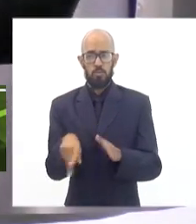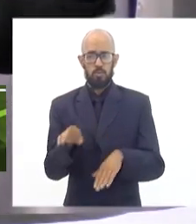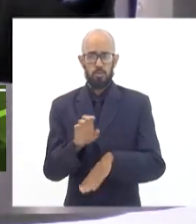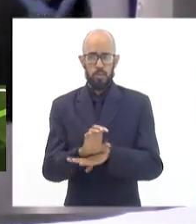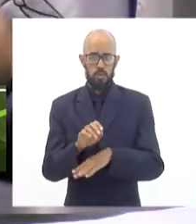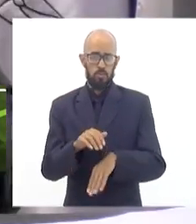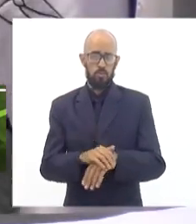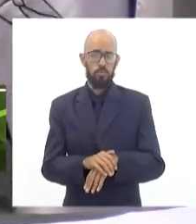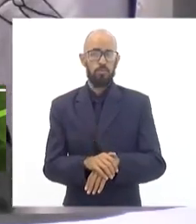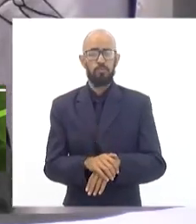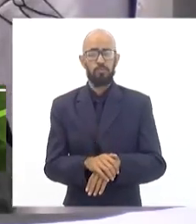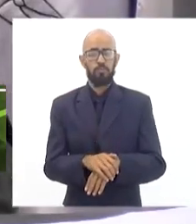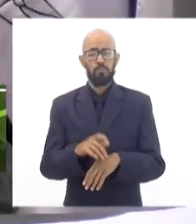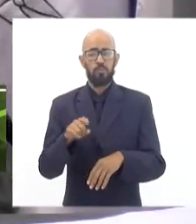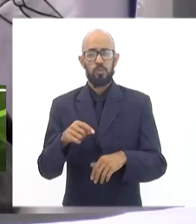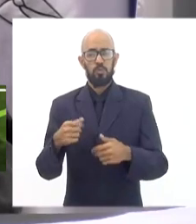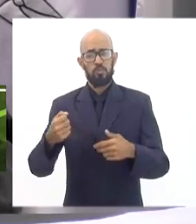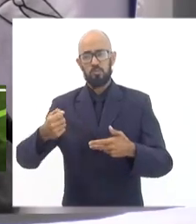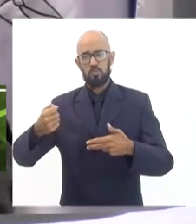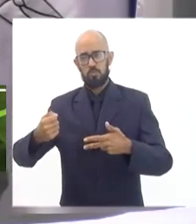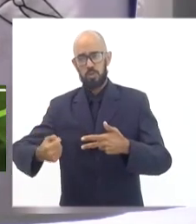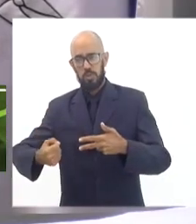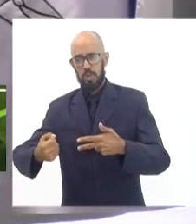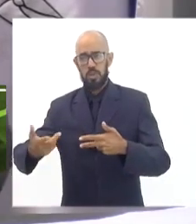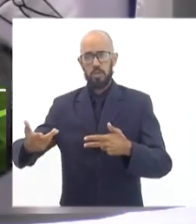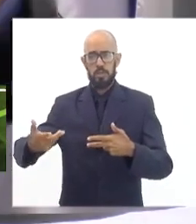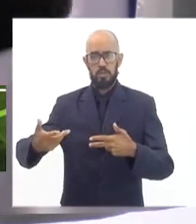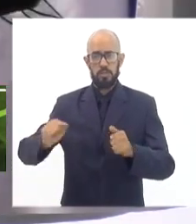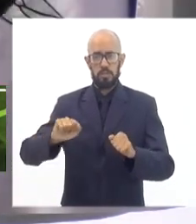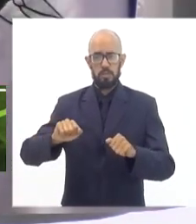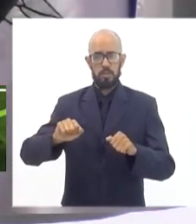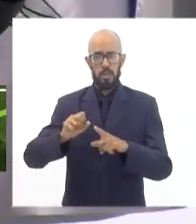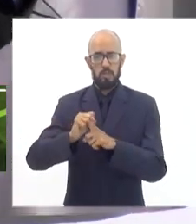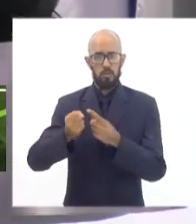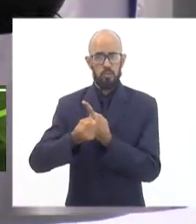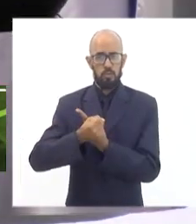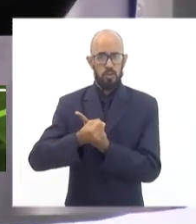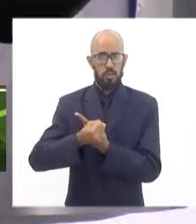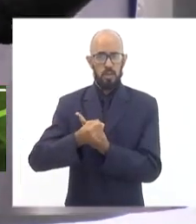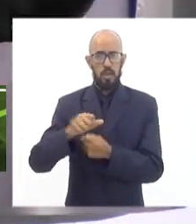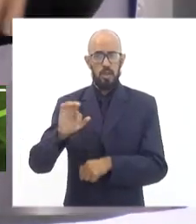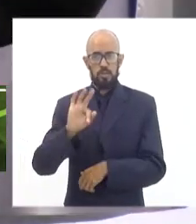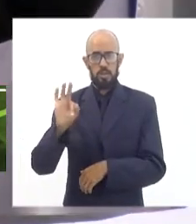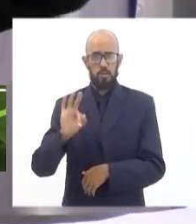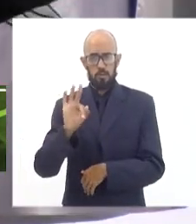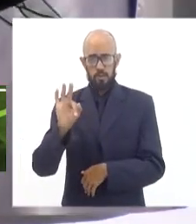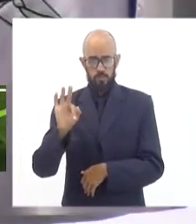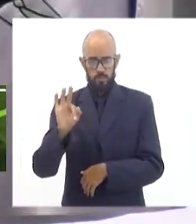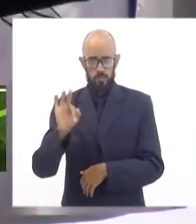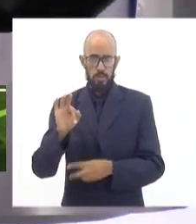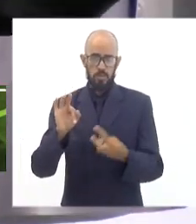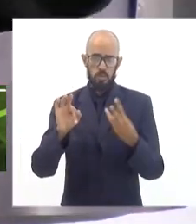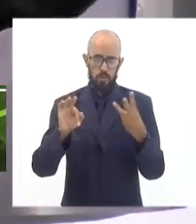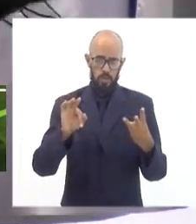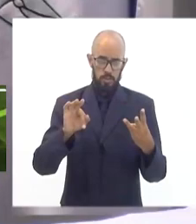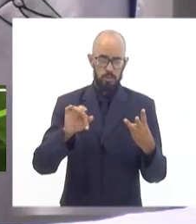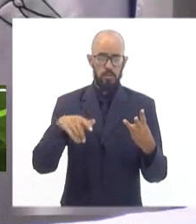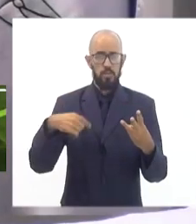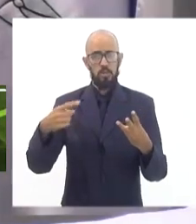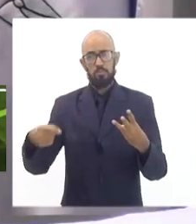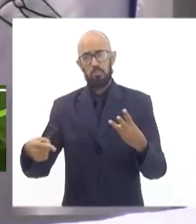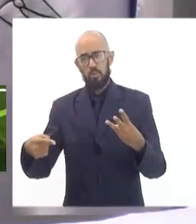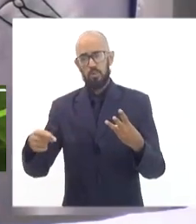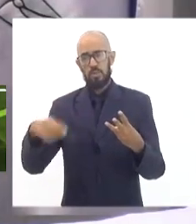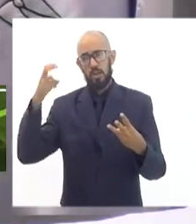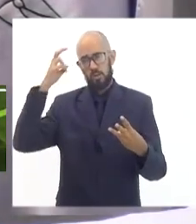os poderes a sociedade academia são três hélices depois entra